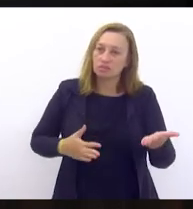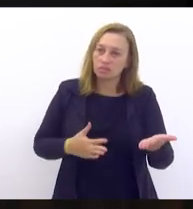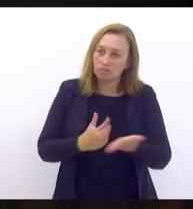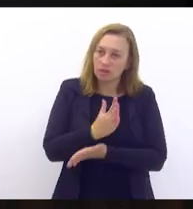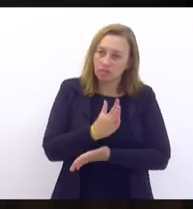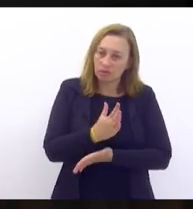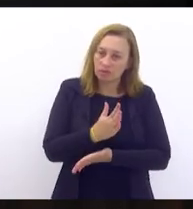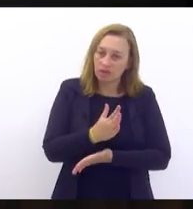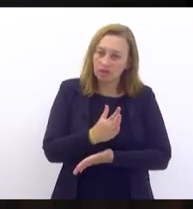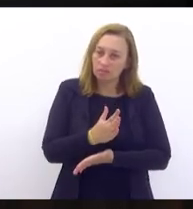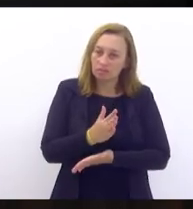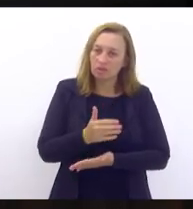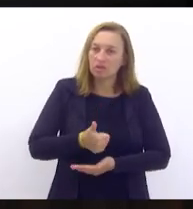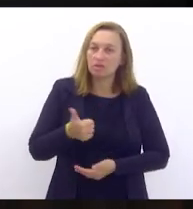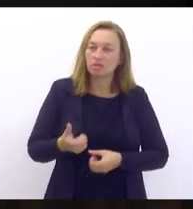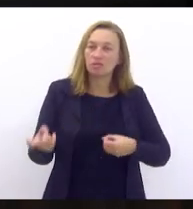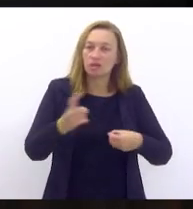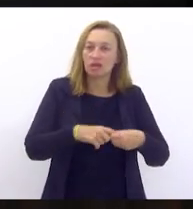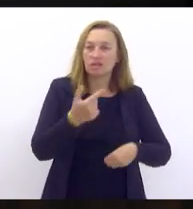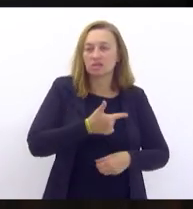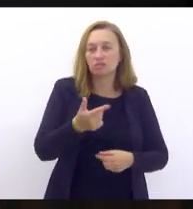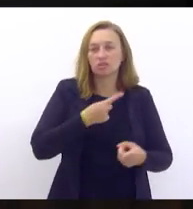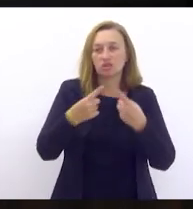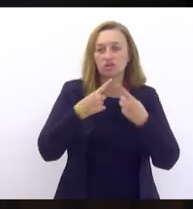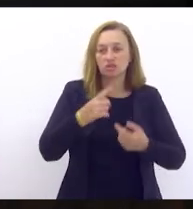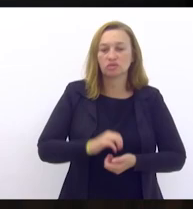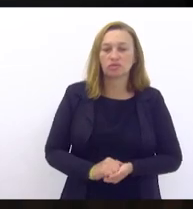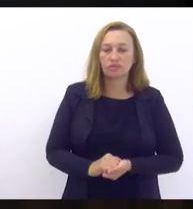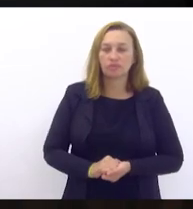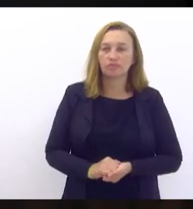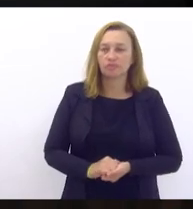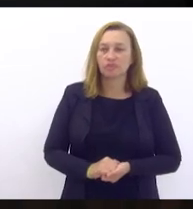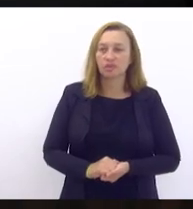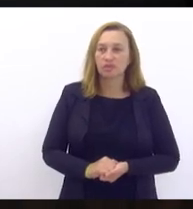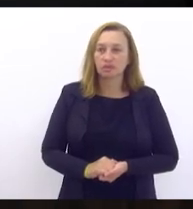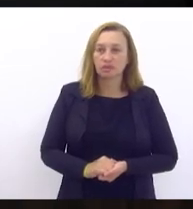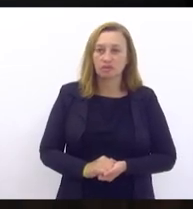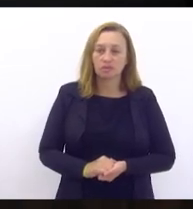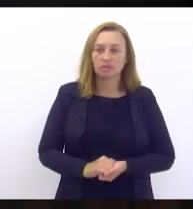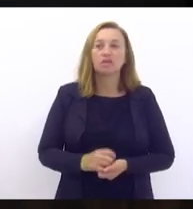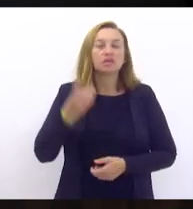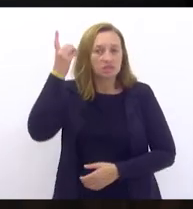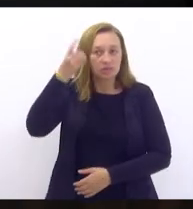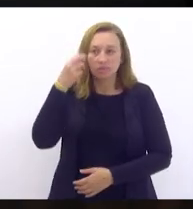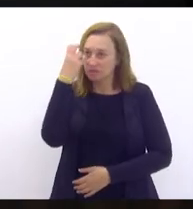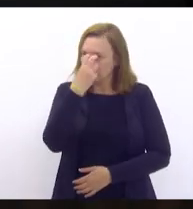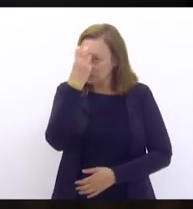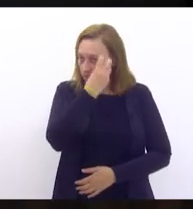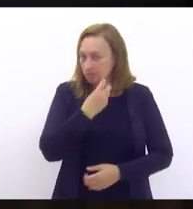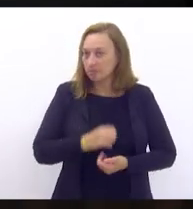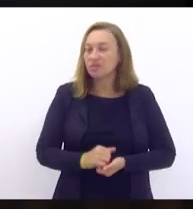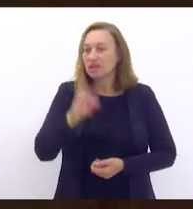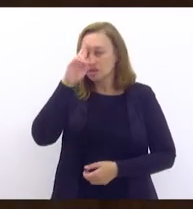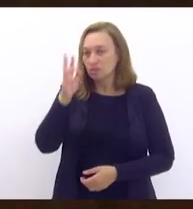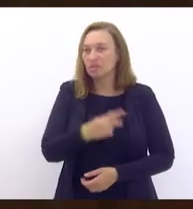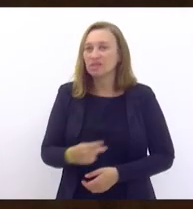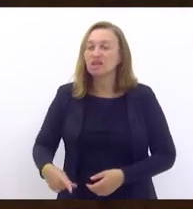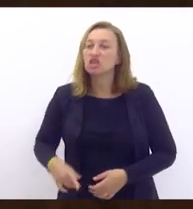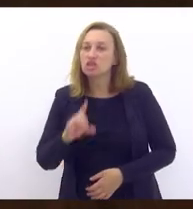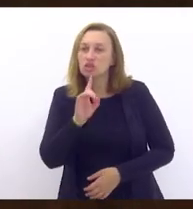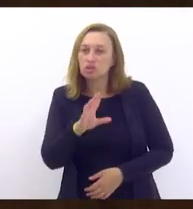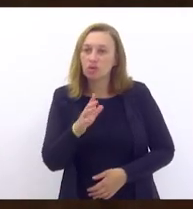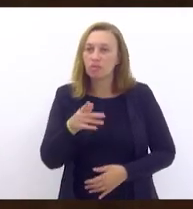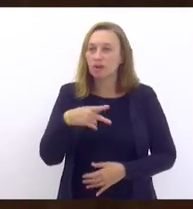estão. Aprovado em primeira e retorna em segunda. Deputada Verônica Lima. Presidente, só para